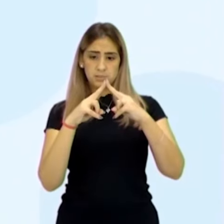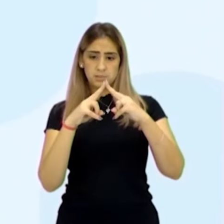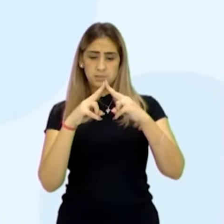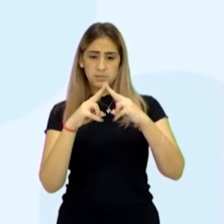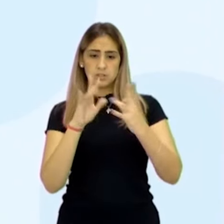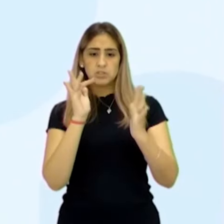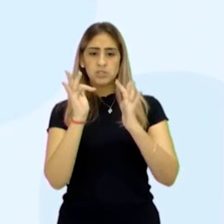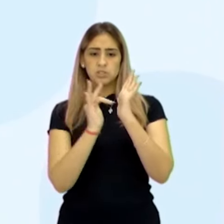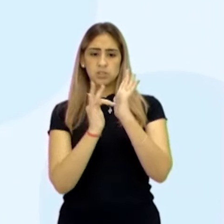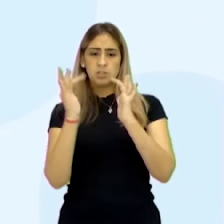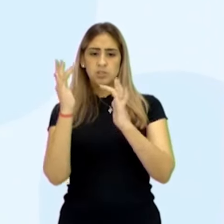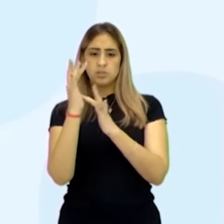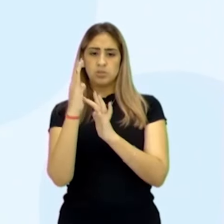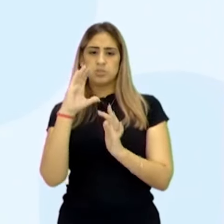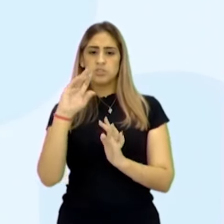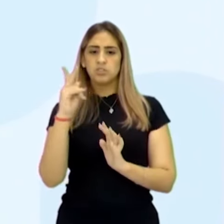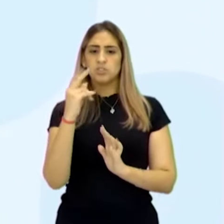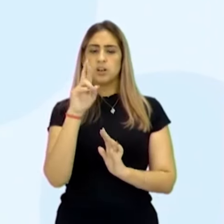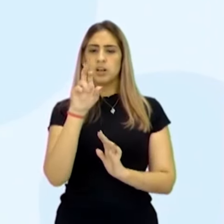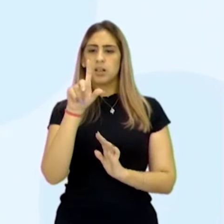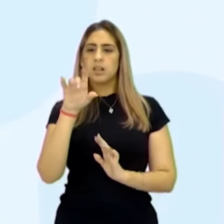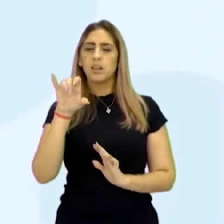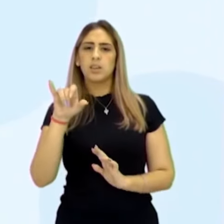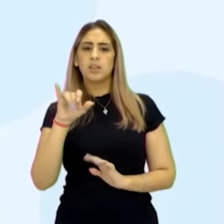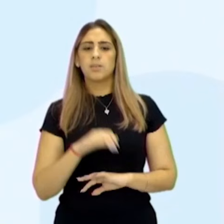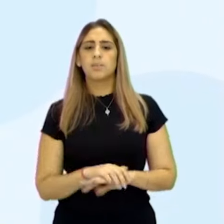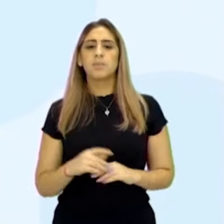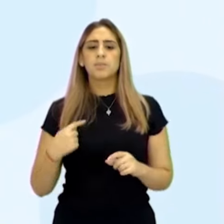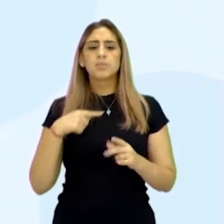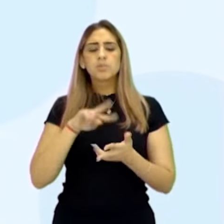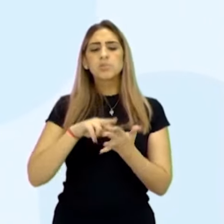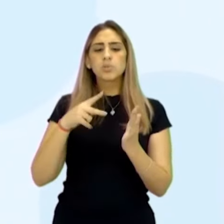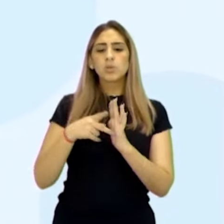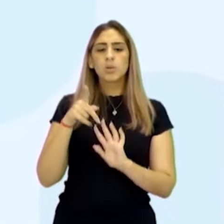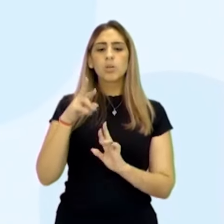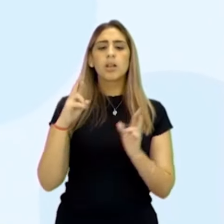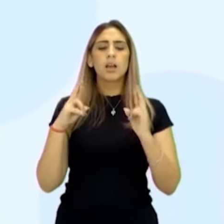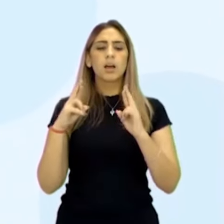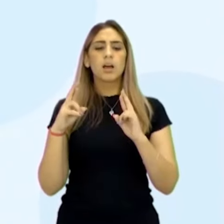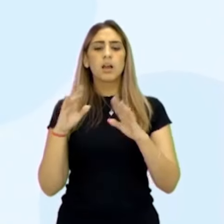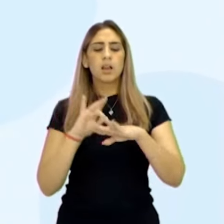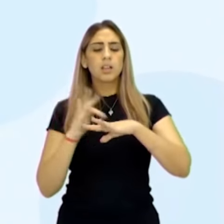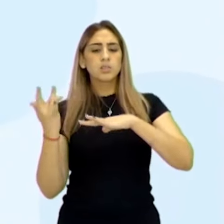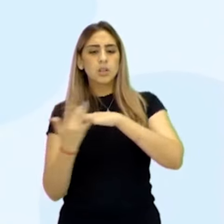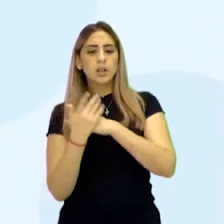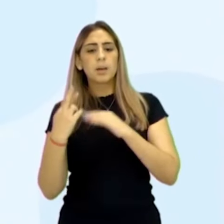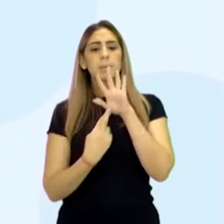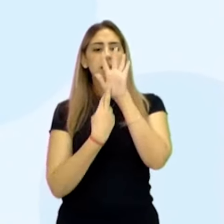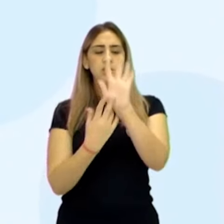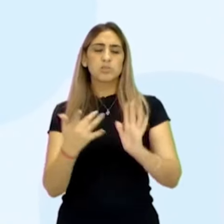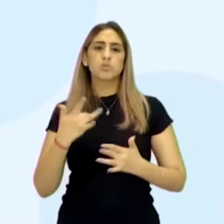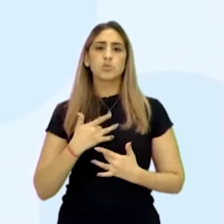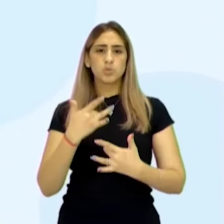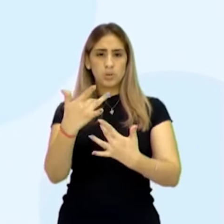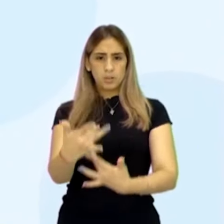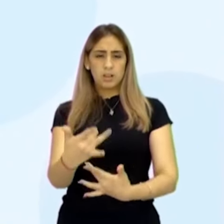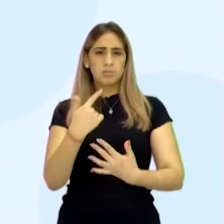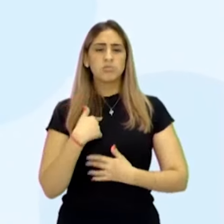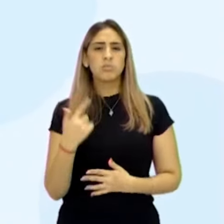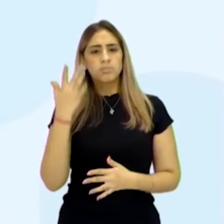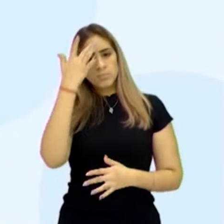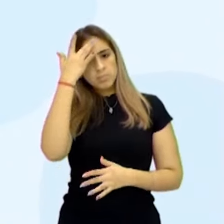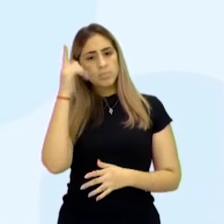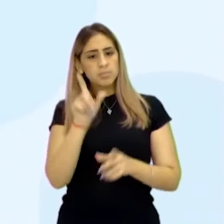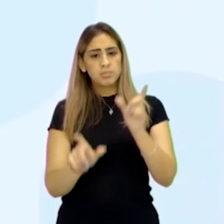Jesus Charlie, somos todos Charlie, que se tornou nas redes sociais uma representação de solidariedade à